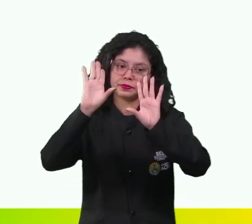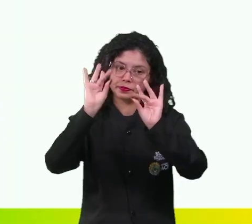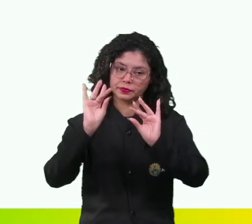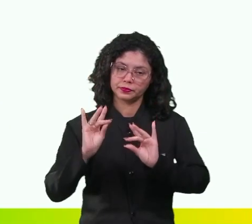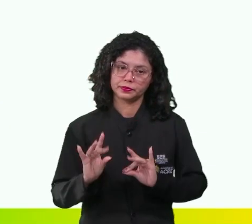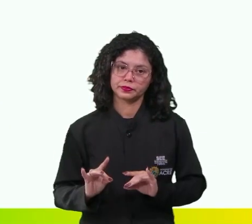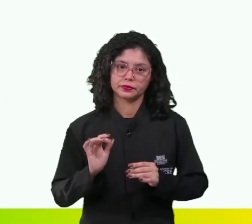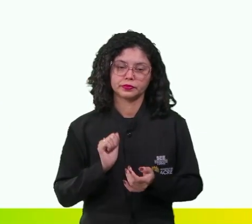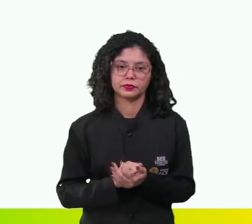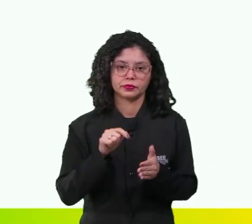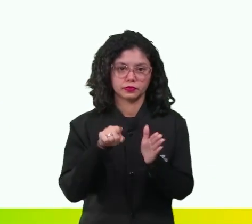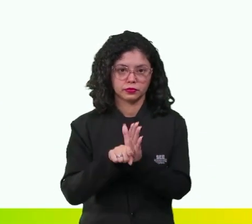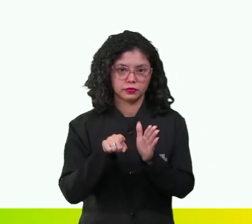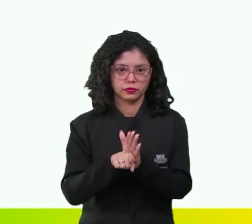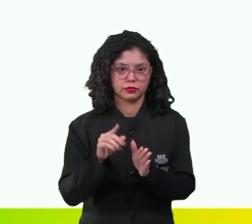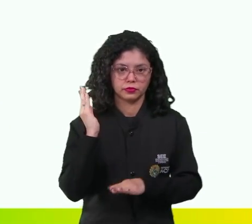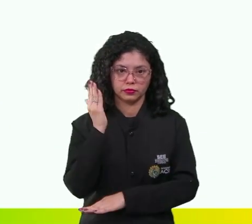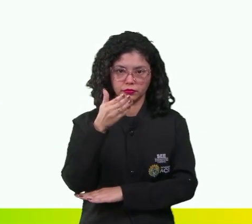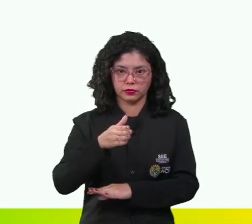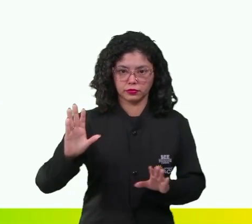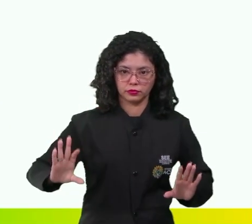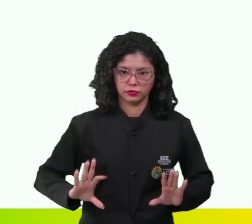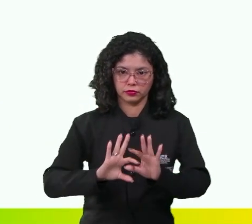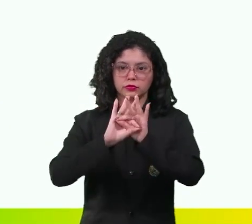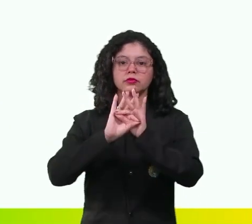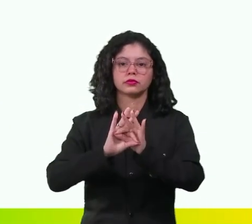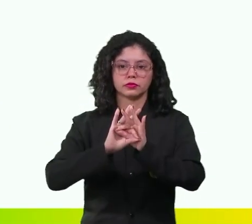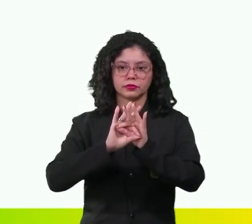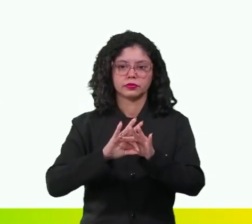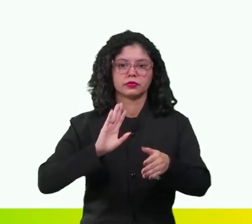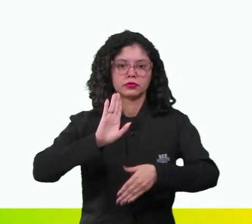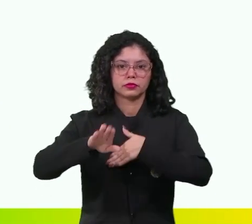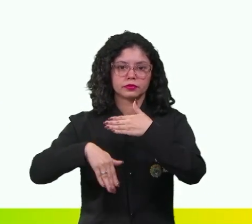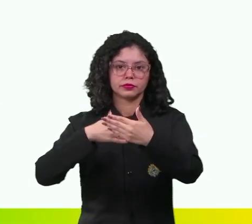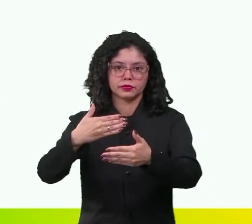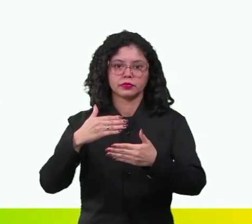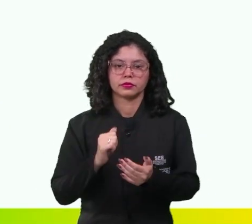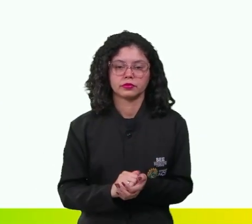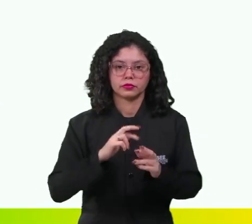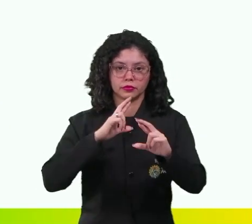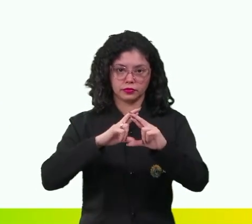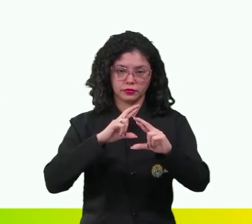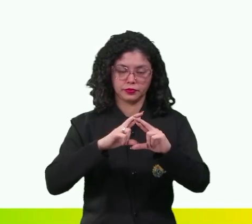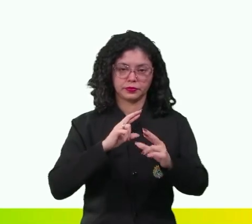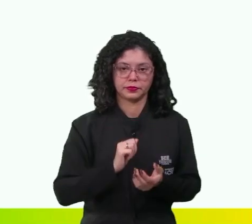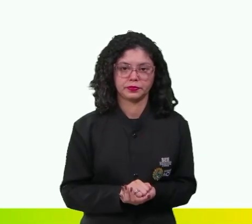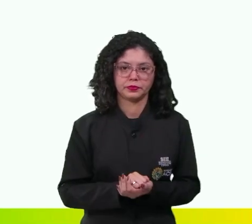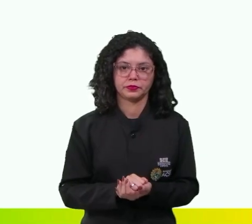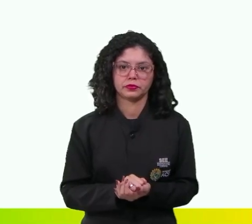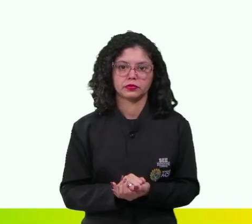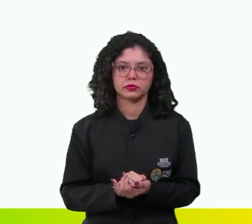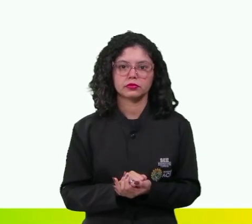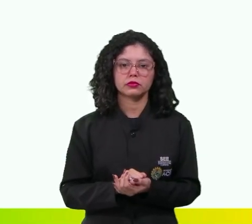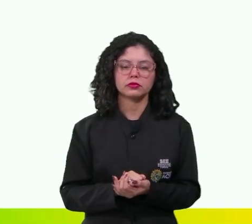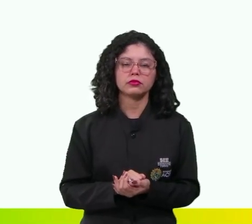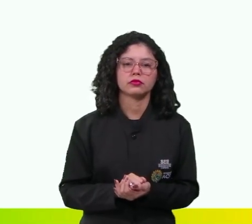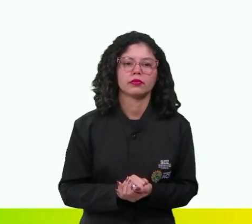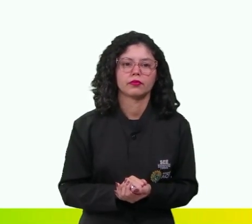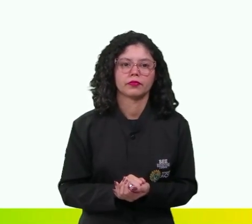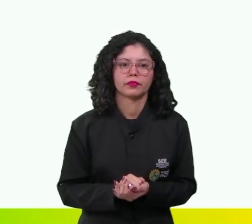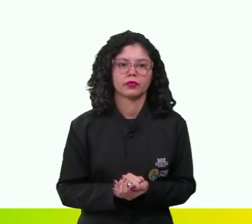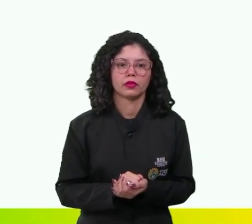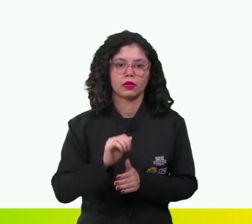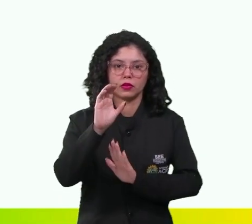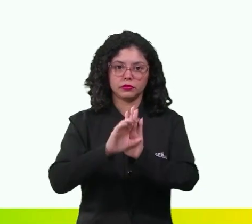uma questão que está diretamente ligada a essa questão do desenvolvimento sustentável. Então,